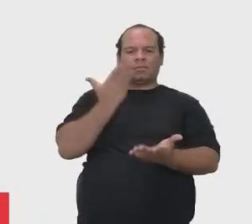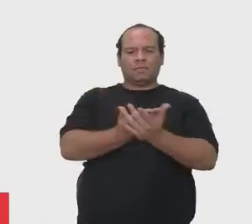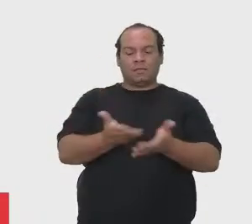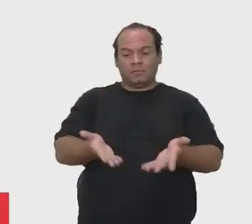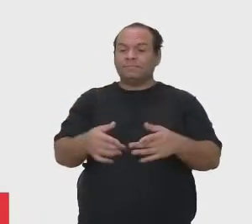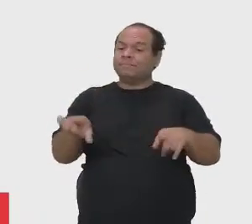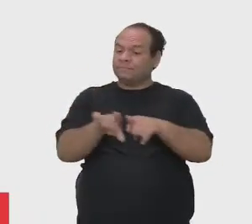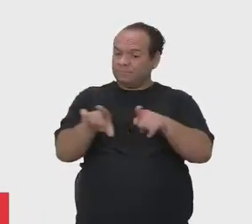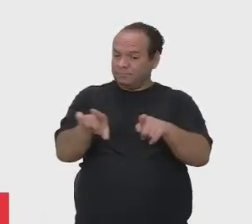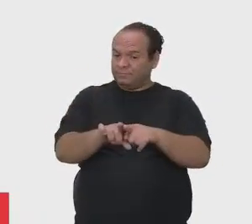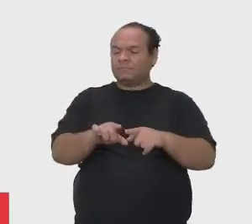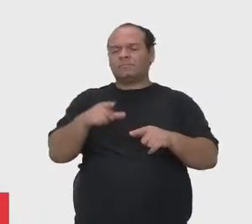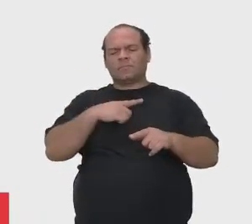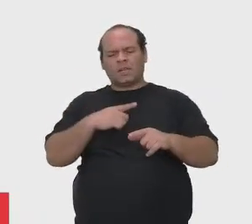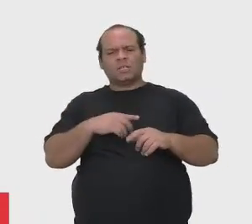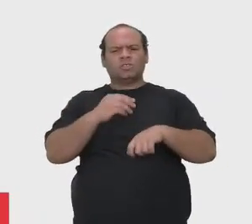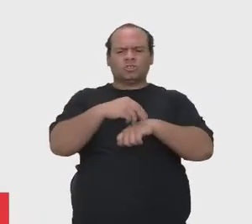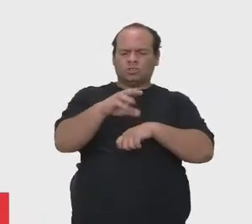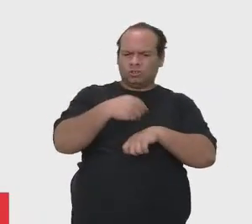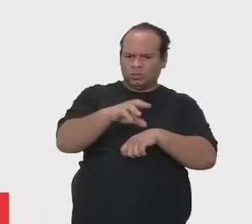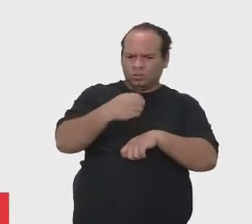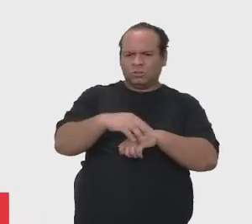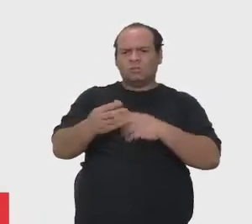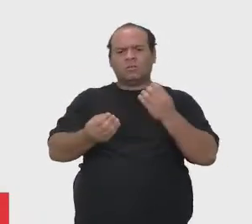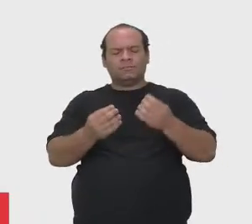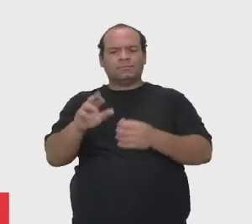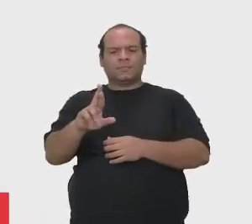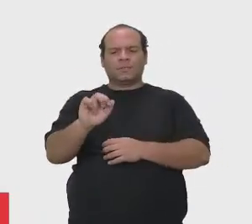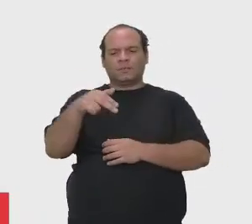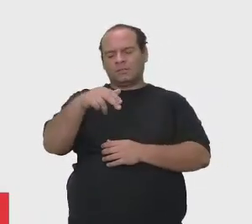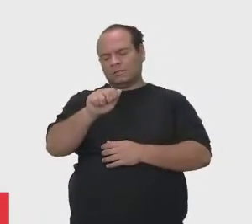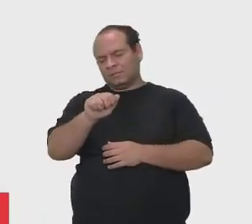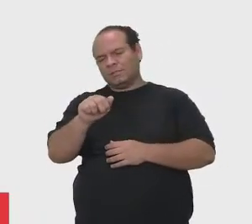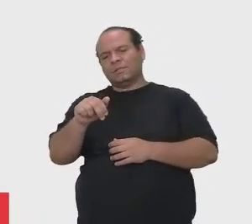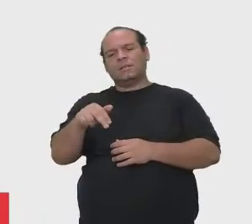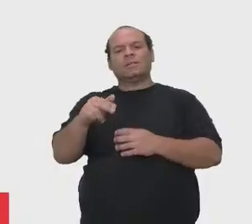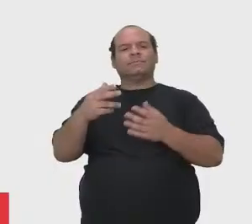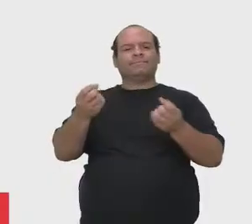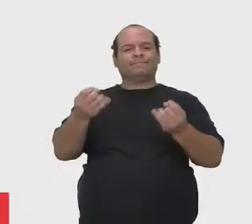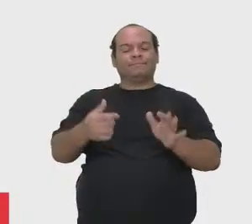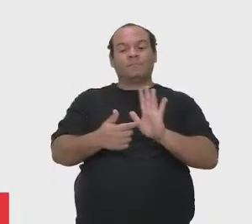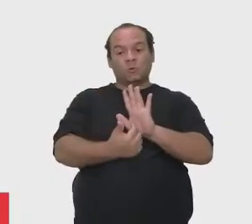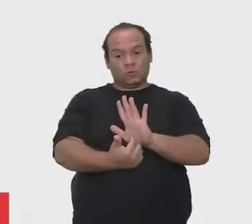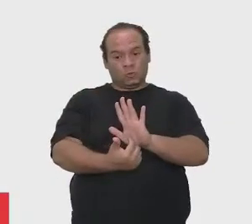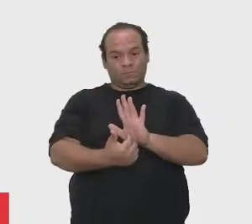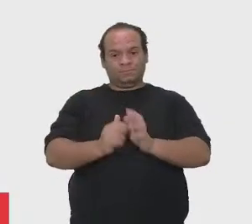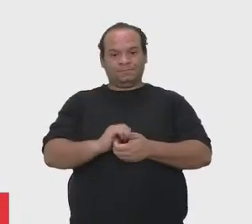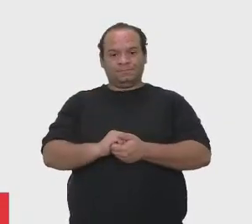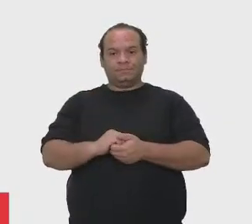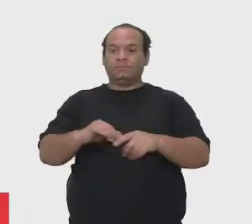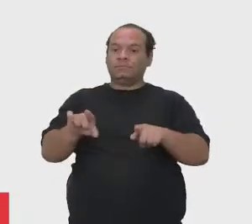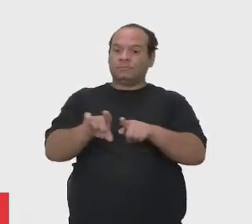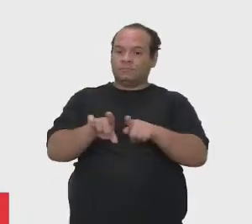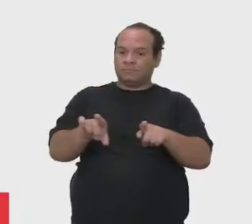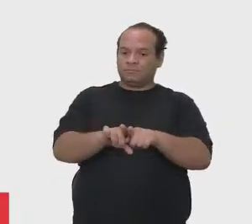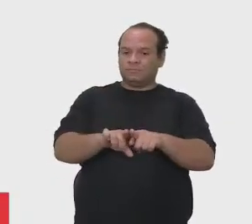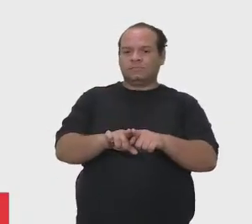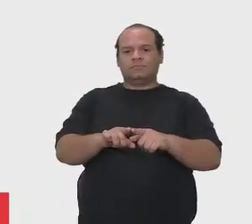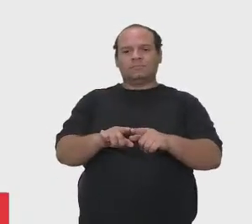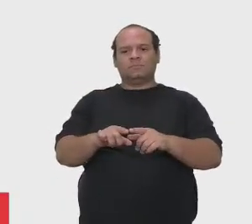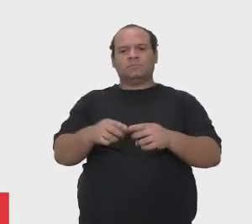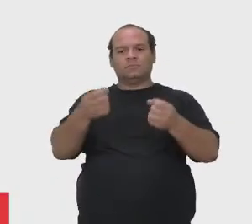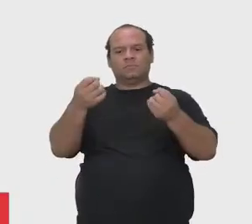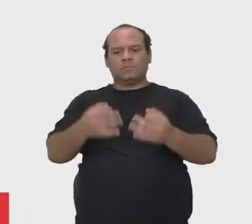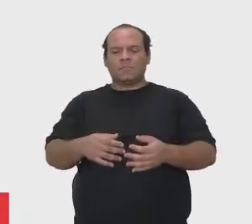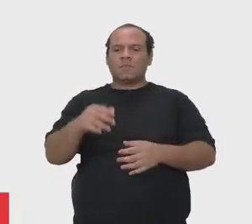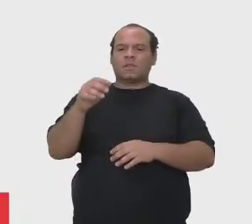esse material que tem as dicas de referência que o Renan trouxe para nós aqui nesse diálogo. Gostaria de deixar aqui também um recado